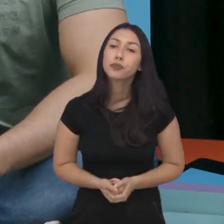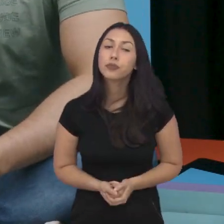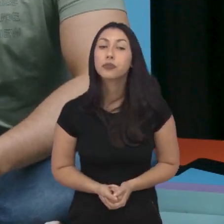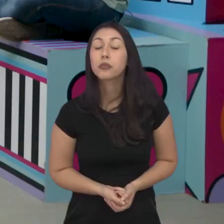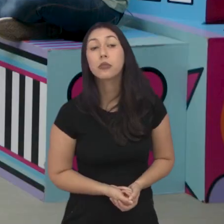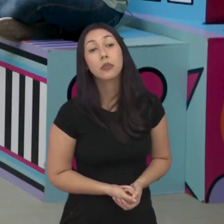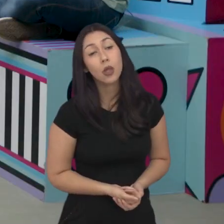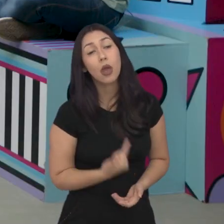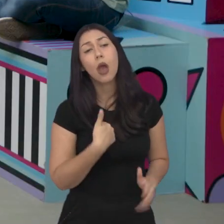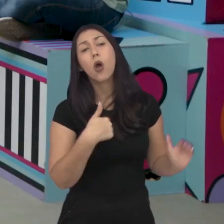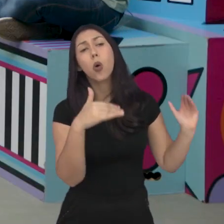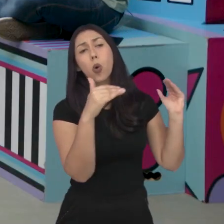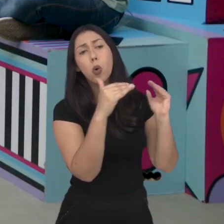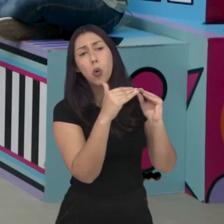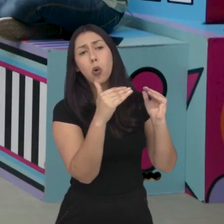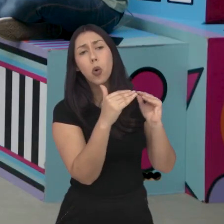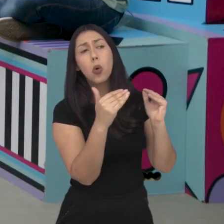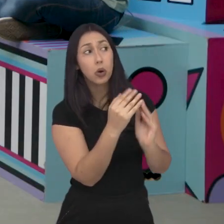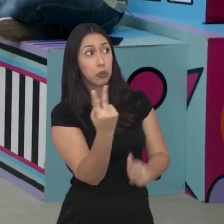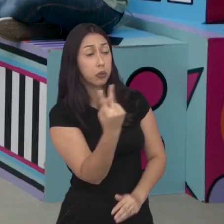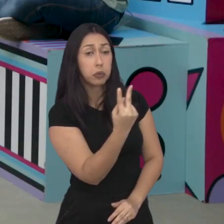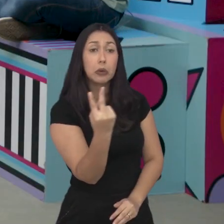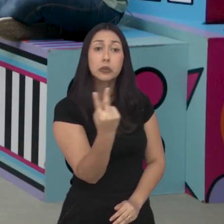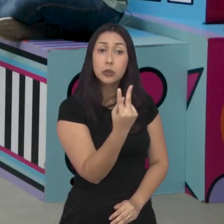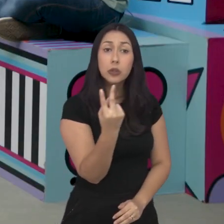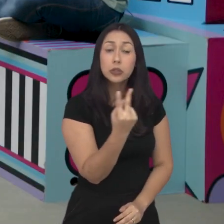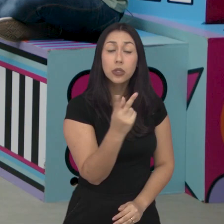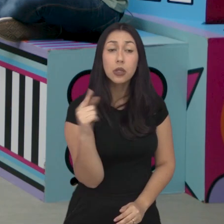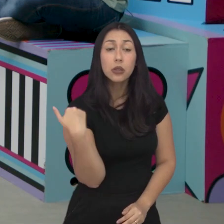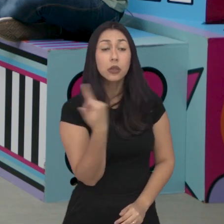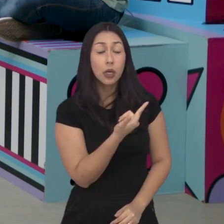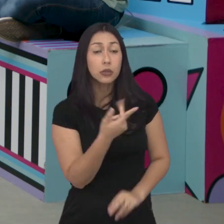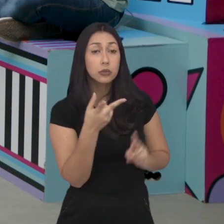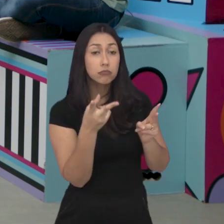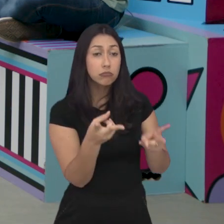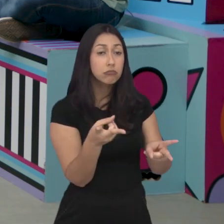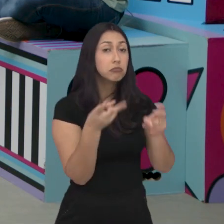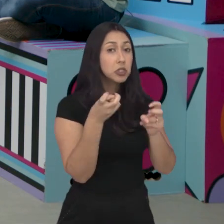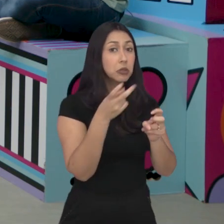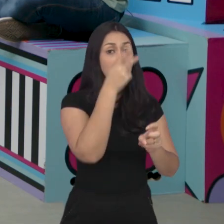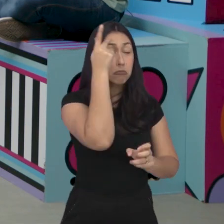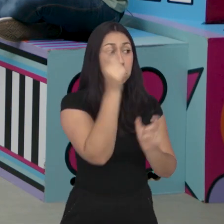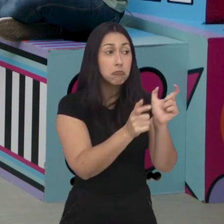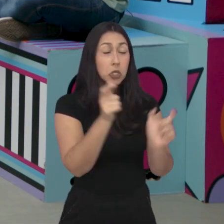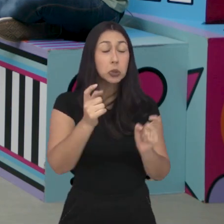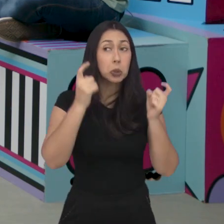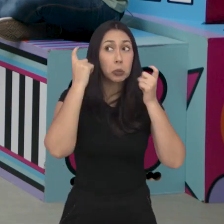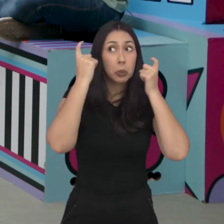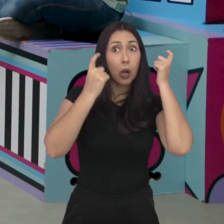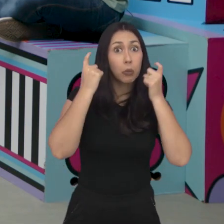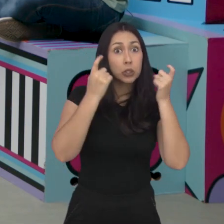toda? Eu concordo com vocês dois. Eu acho que a gente ouve uma crescente